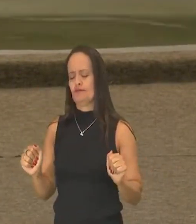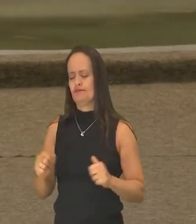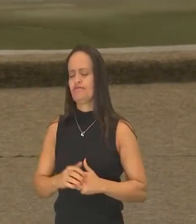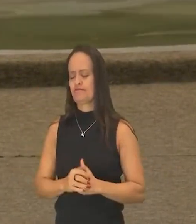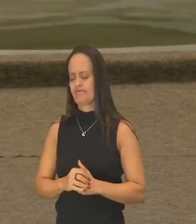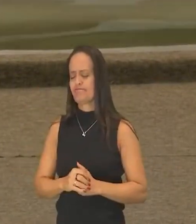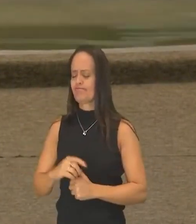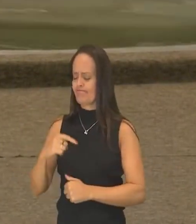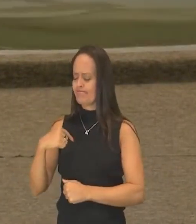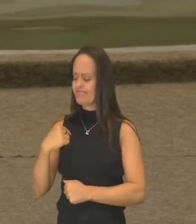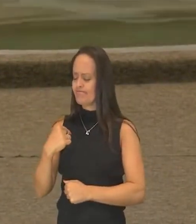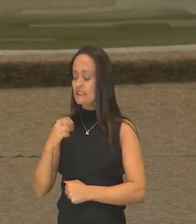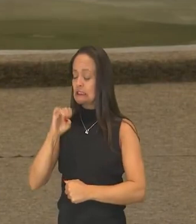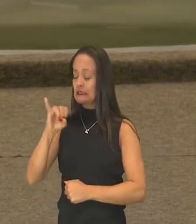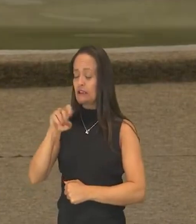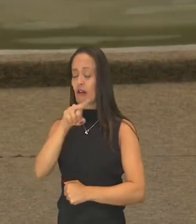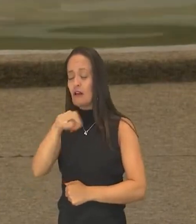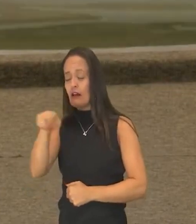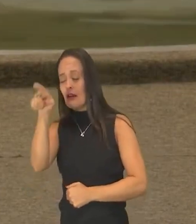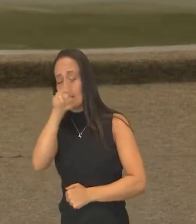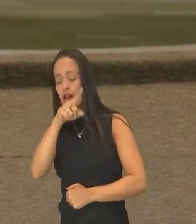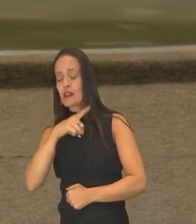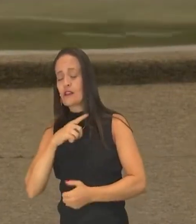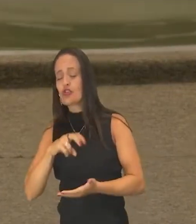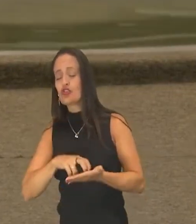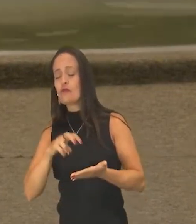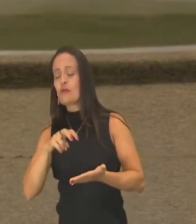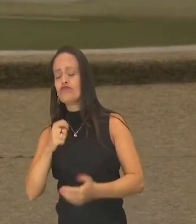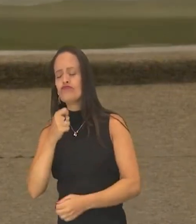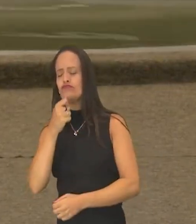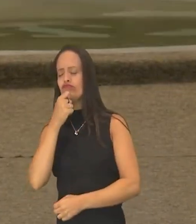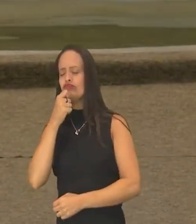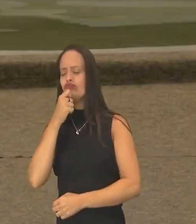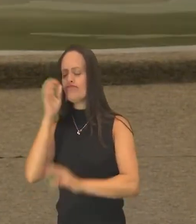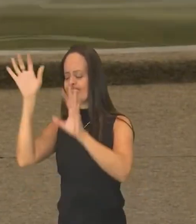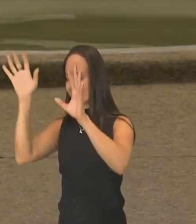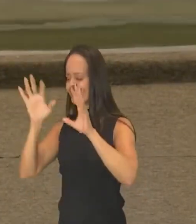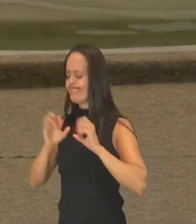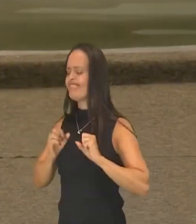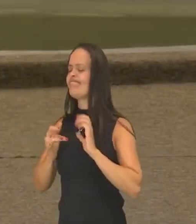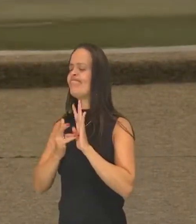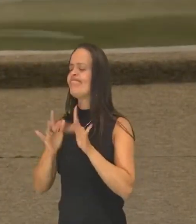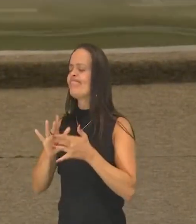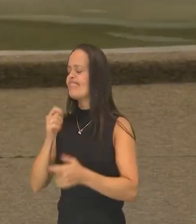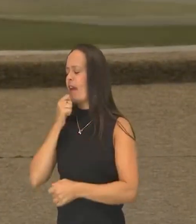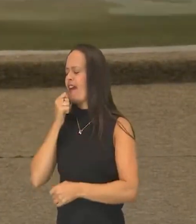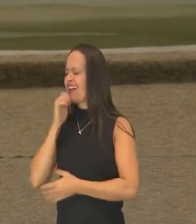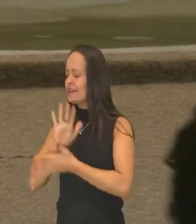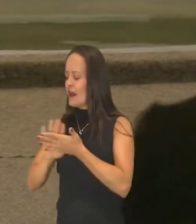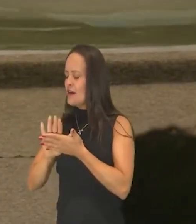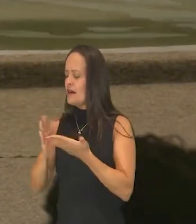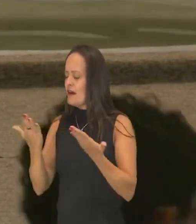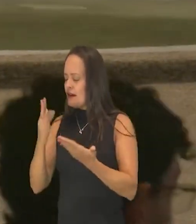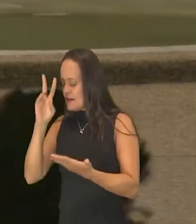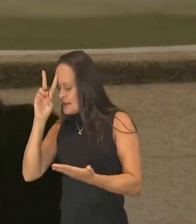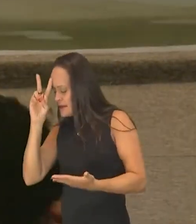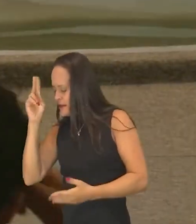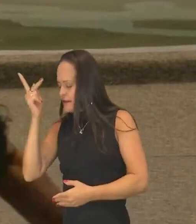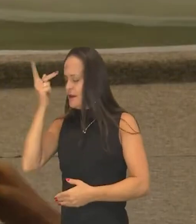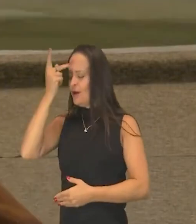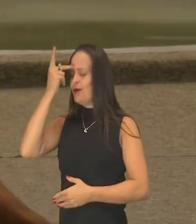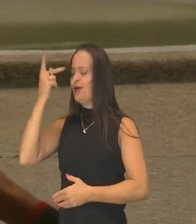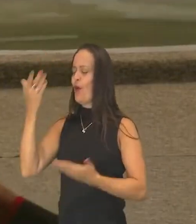Cristo, e que se existe alguém aqui nesta manhã que ainda não tomou essa decisão, que possa fazê-lo ainda